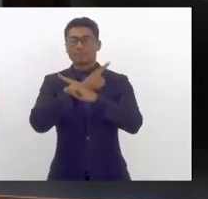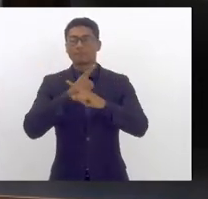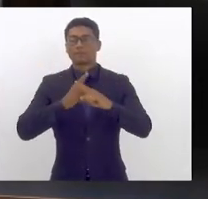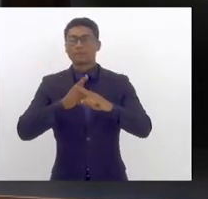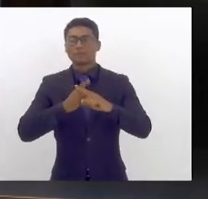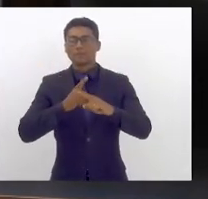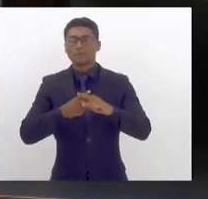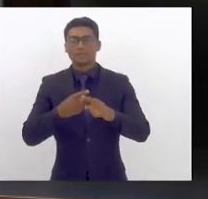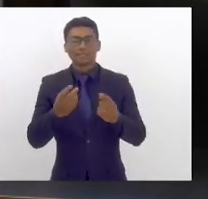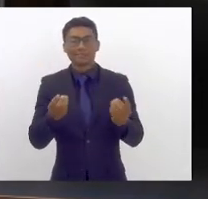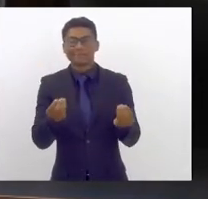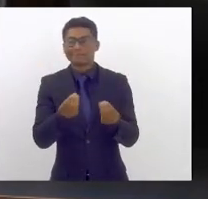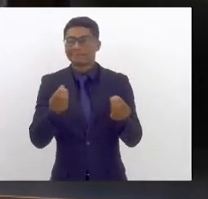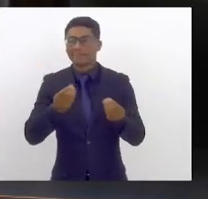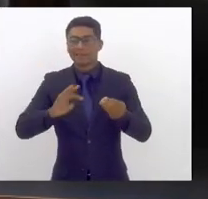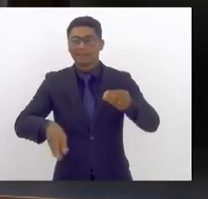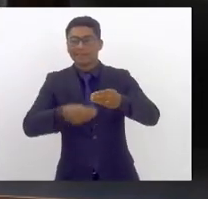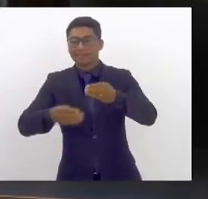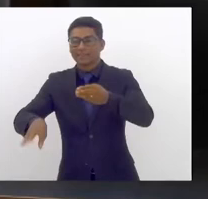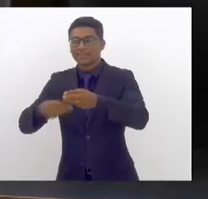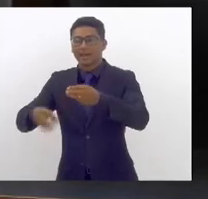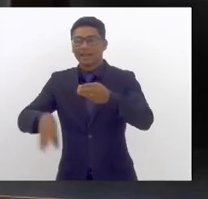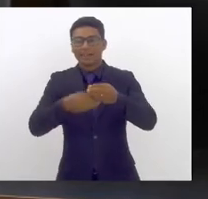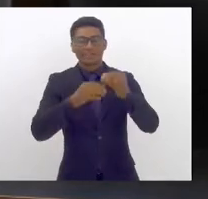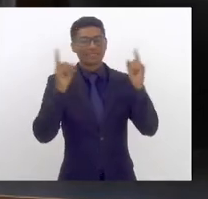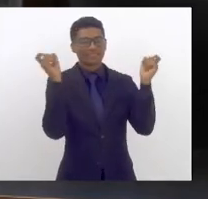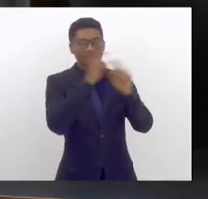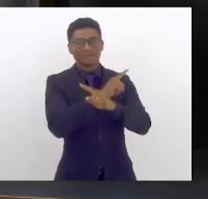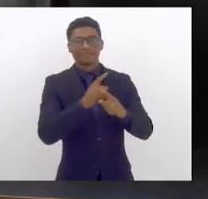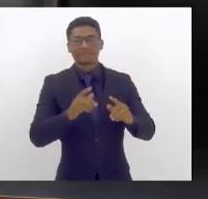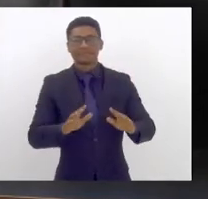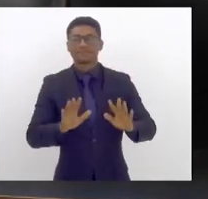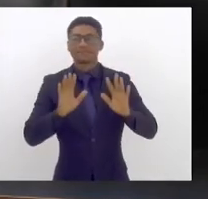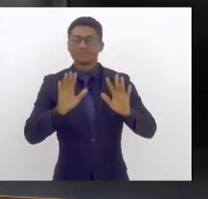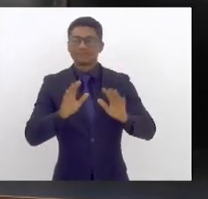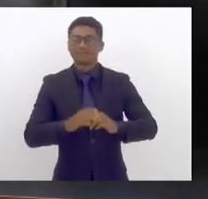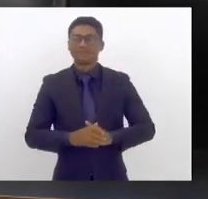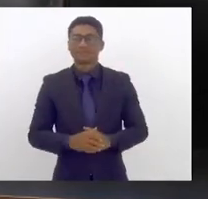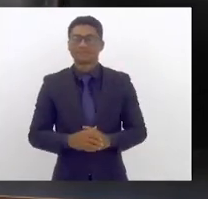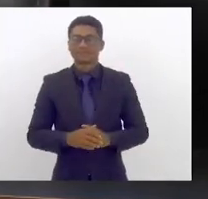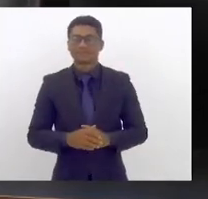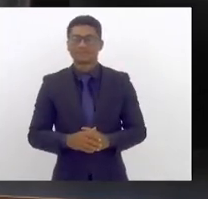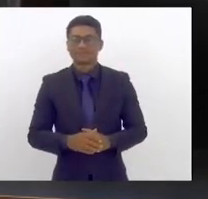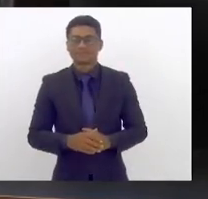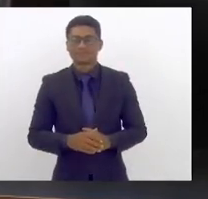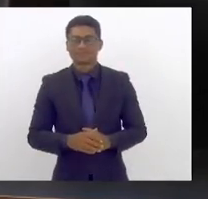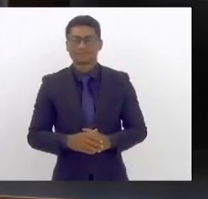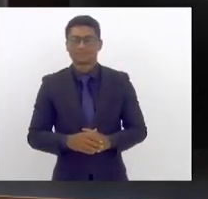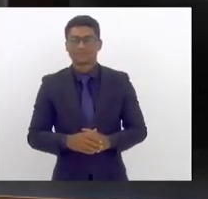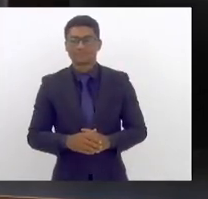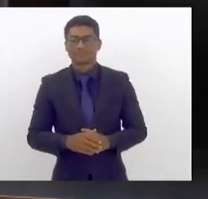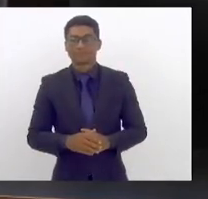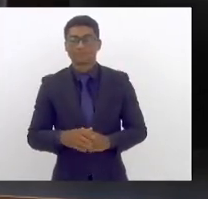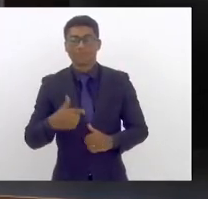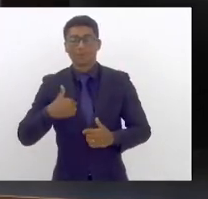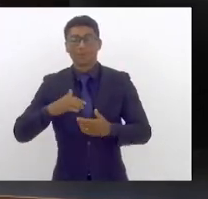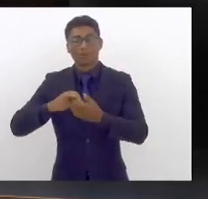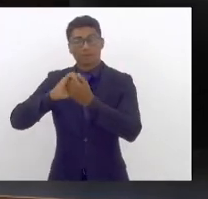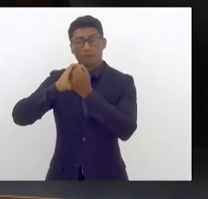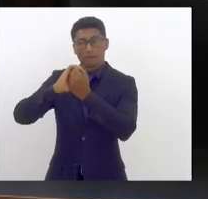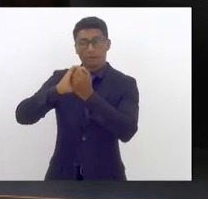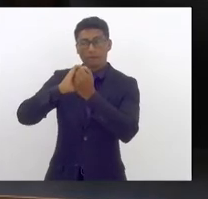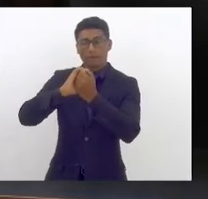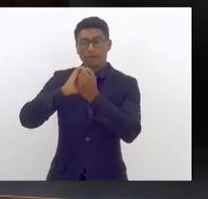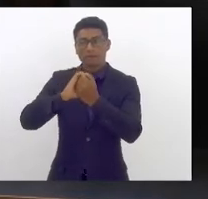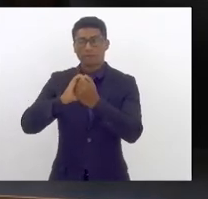pouca coisa para gente acrescentar mas também nos poupa um pouquinho um pouquinho mais quero saudar eu